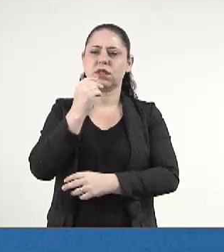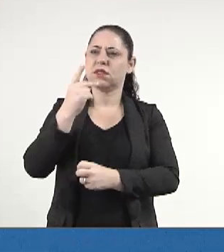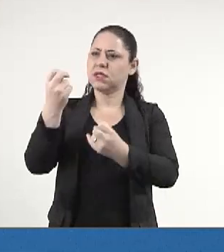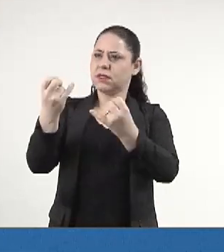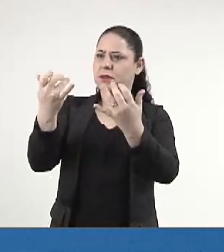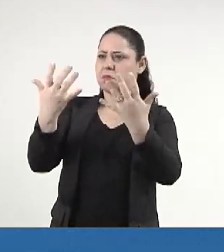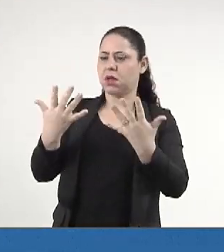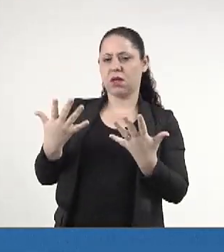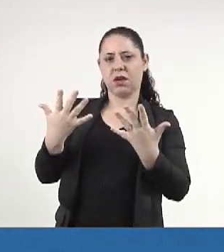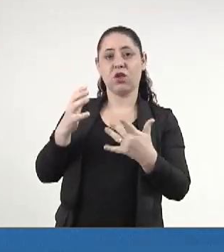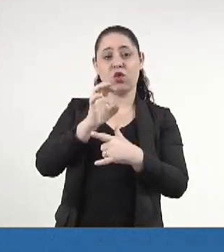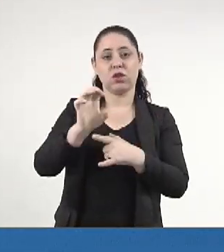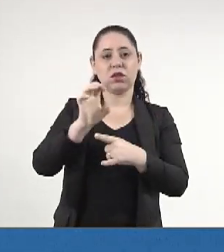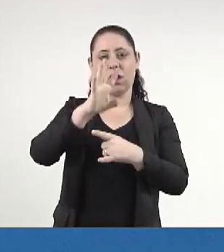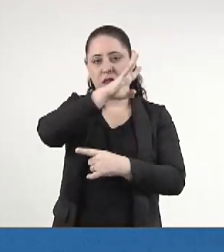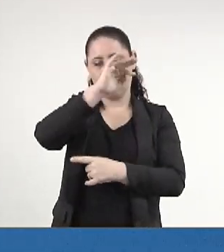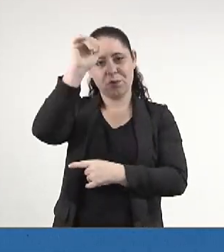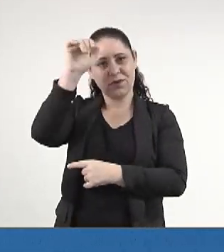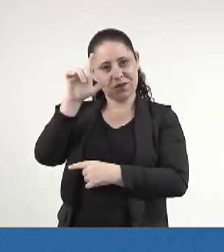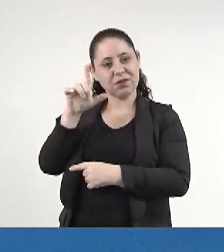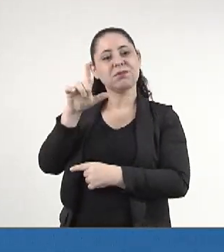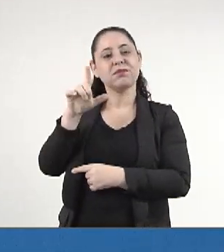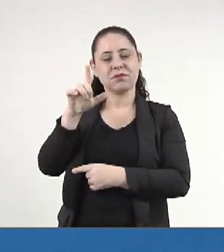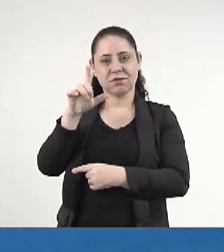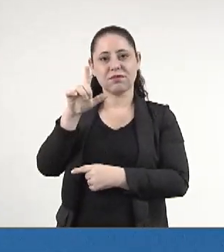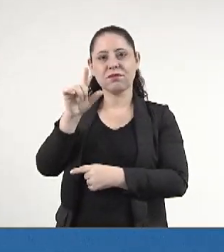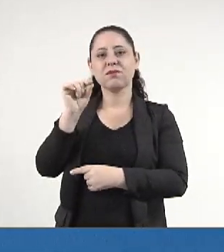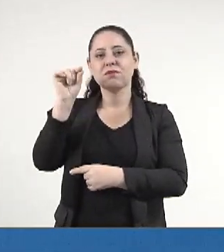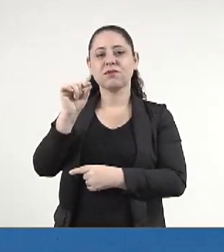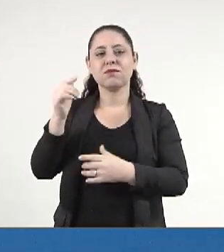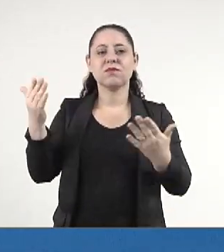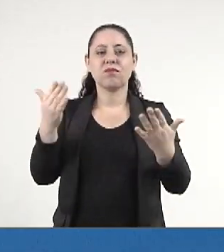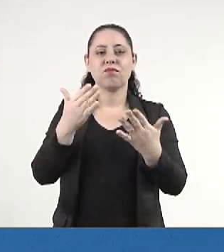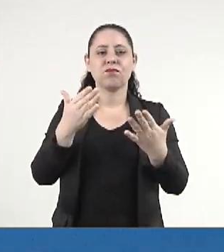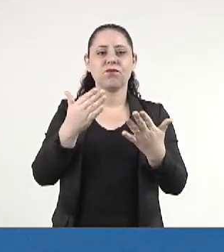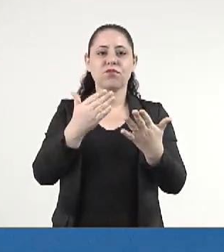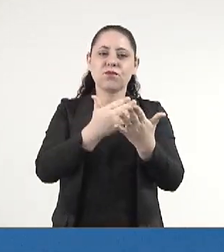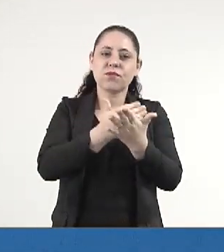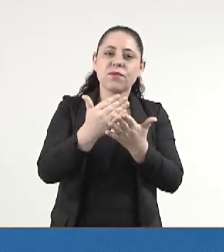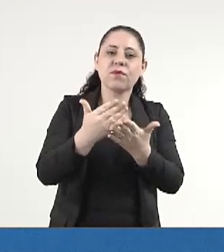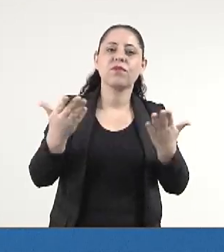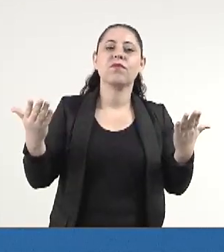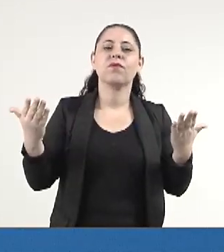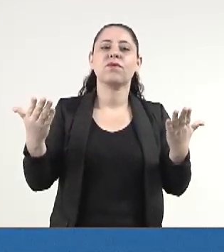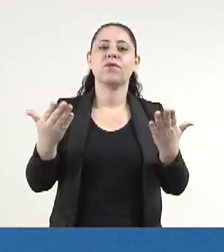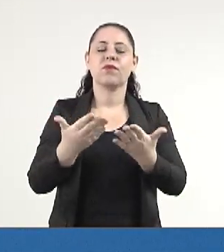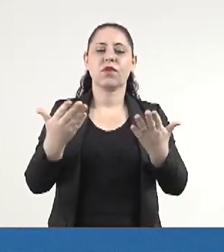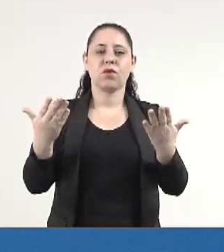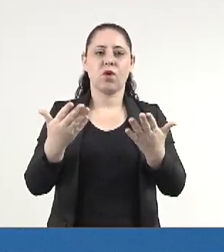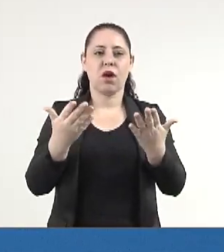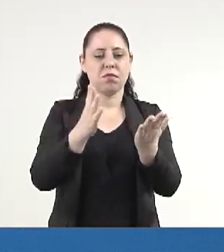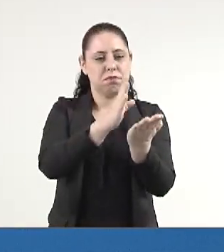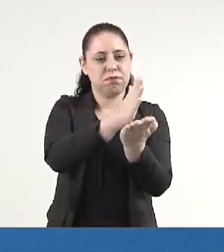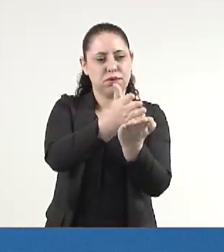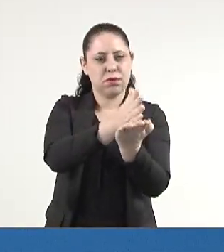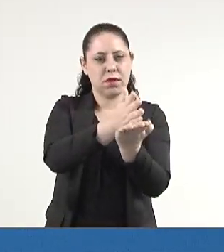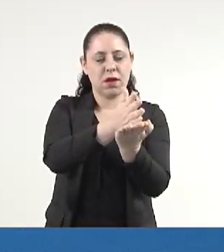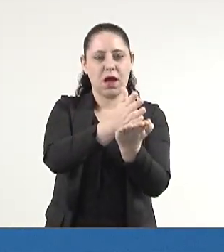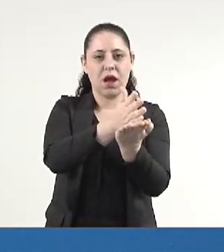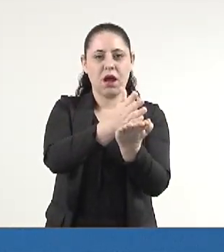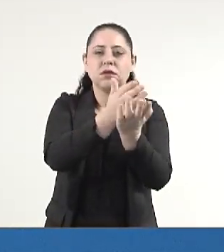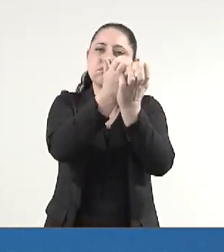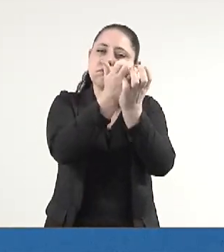contando a história do Estado do Mato Grosso do Sul, que passou de terra considerada indivisa